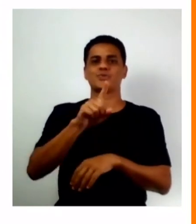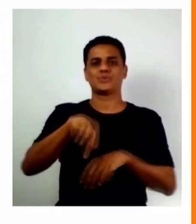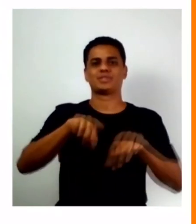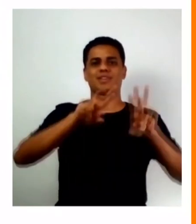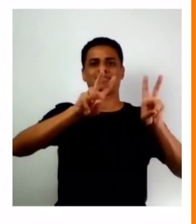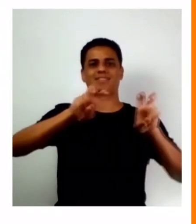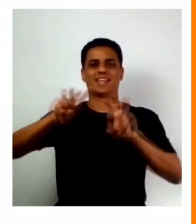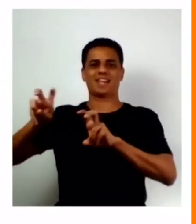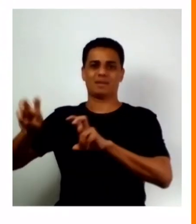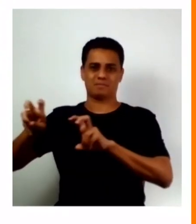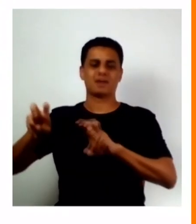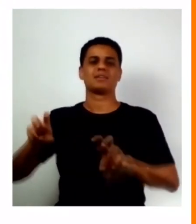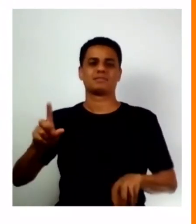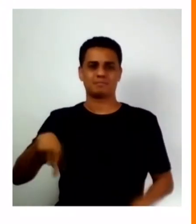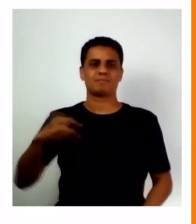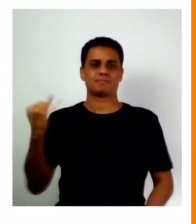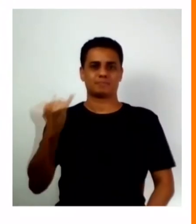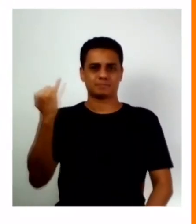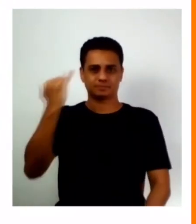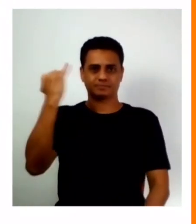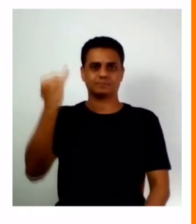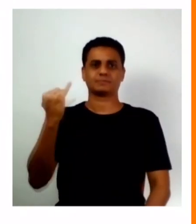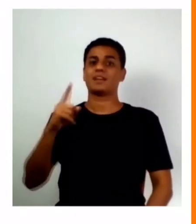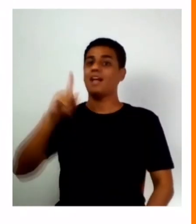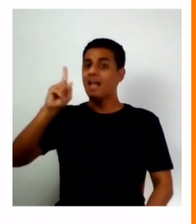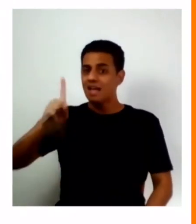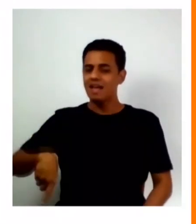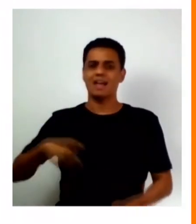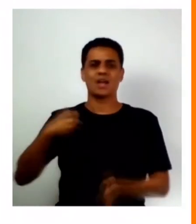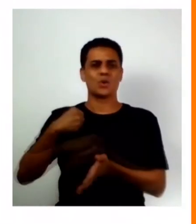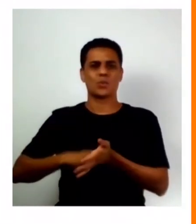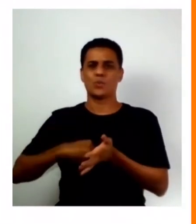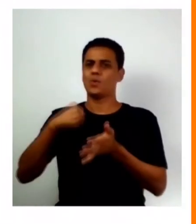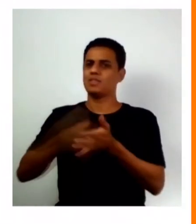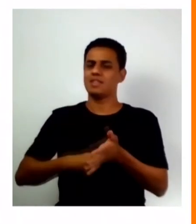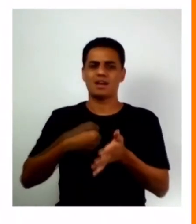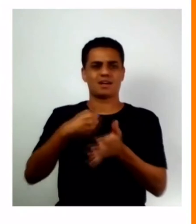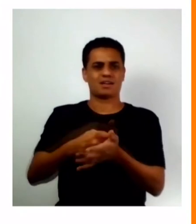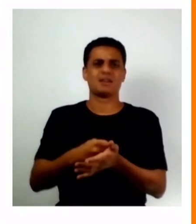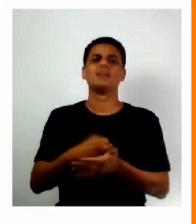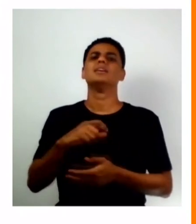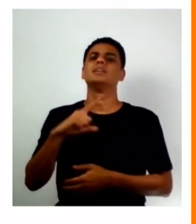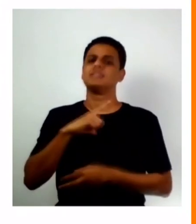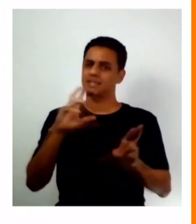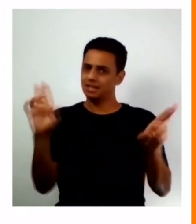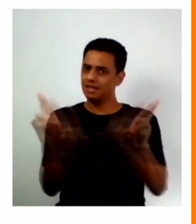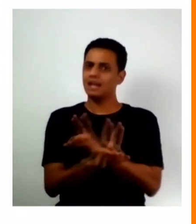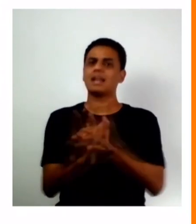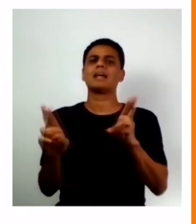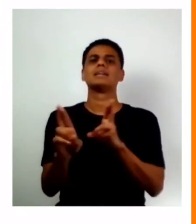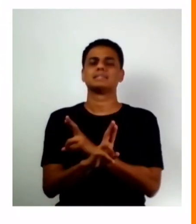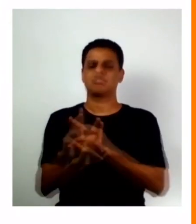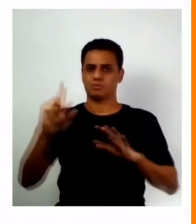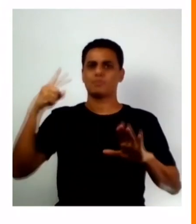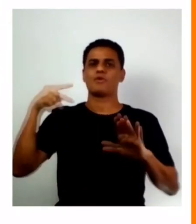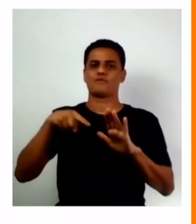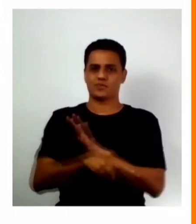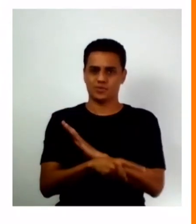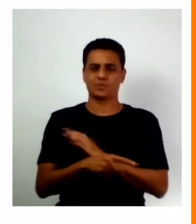verdade é que é uma luta também, mas há uma relação muito profunda. Por outro lado,